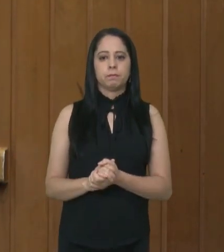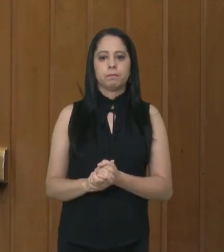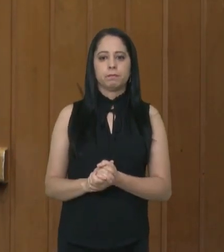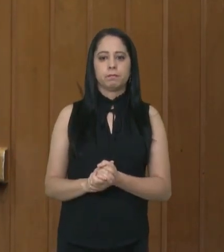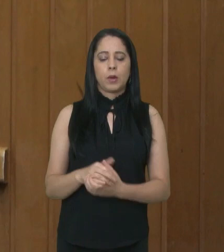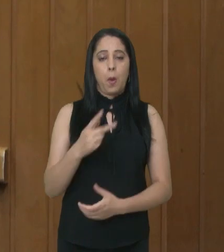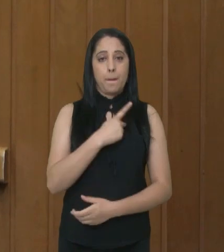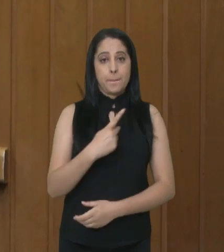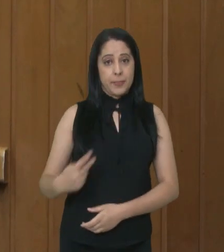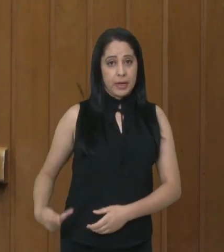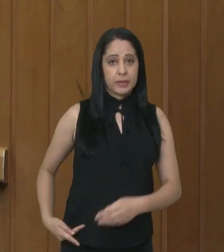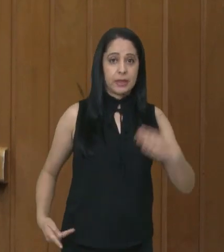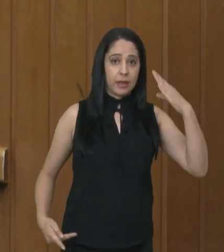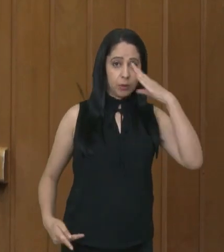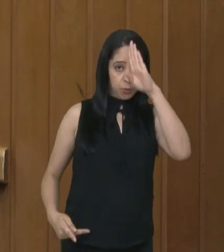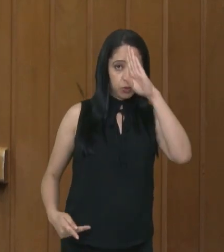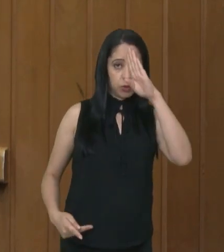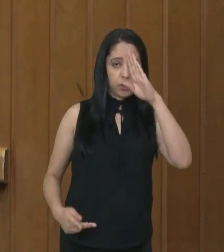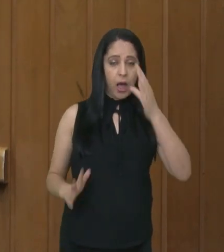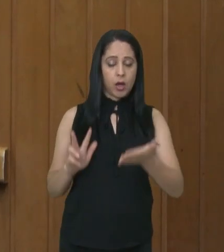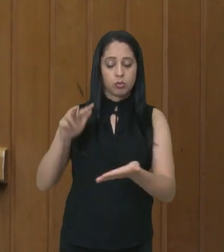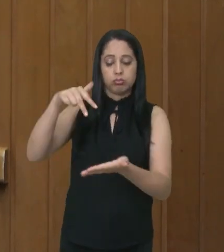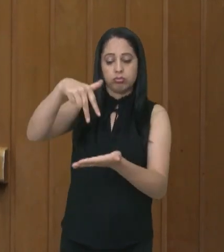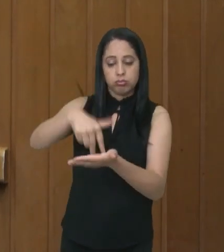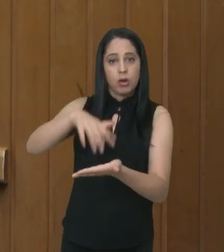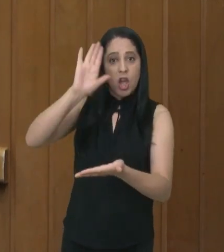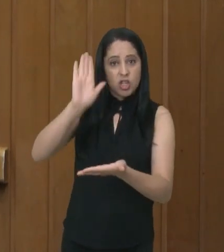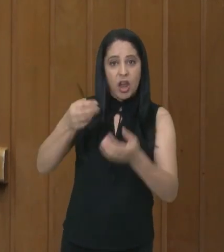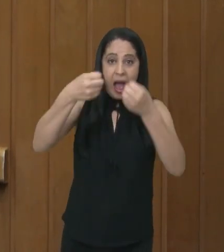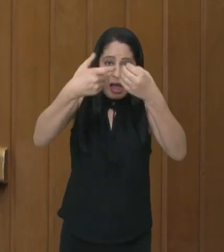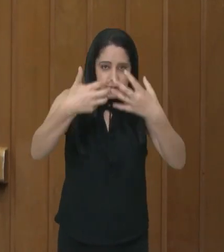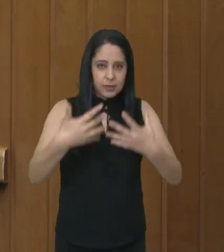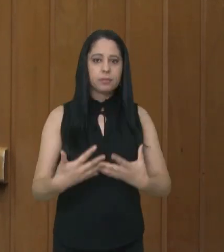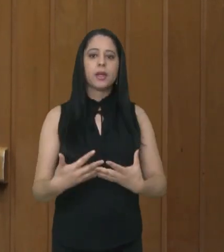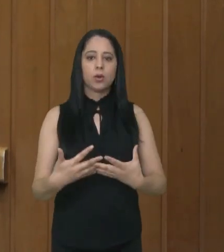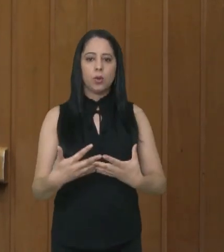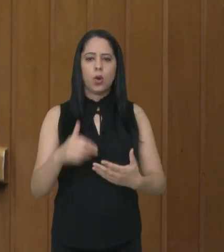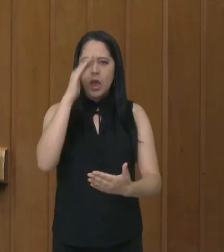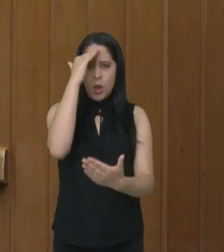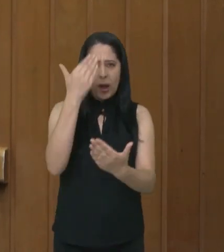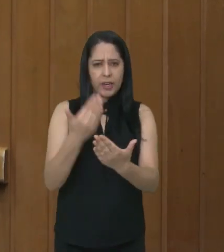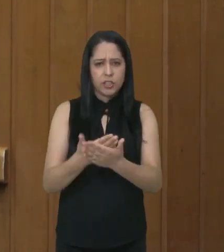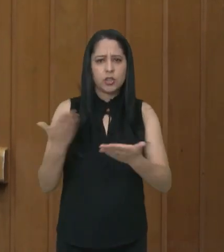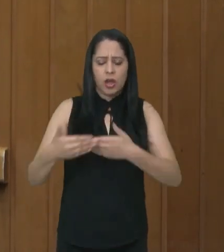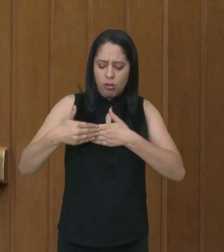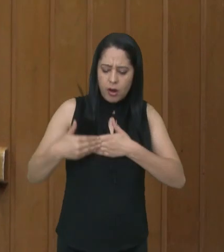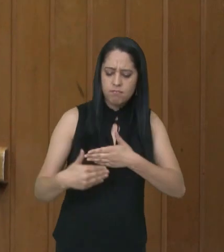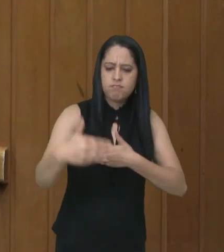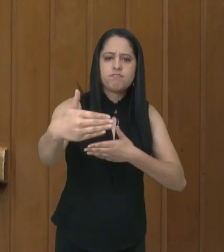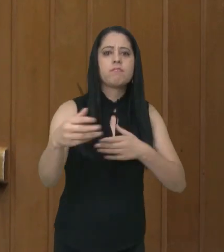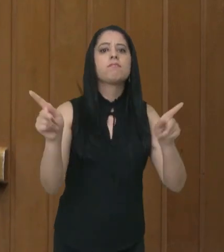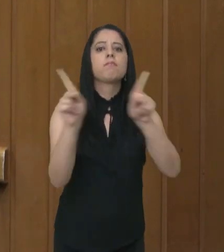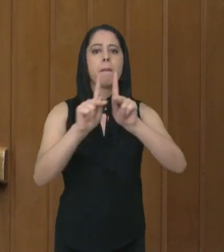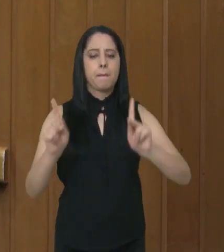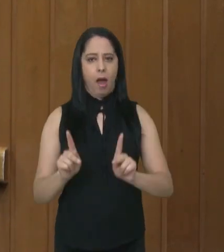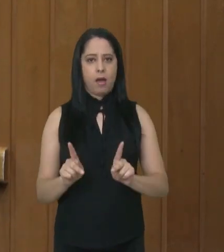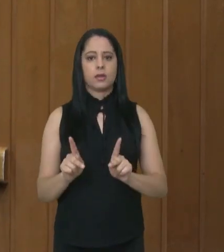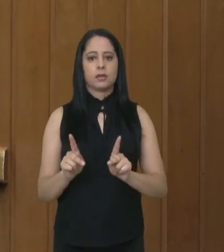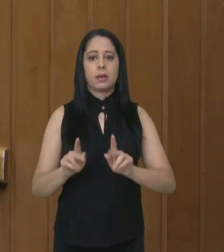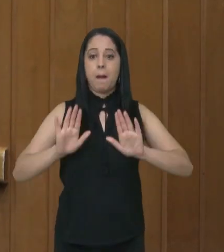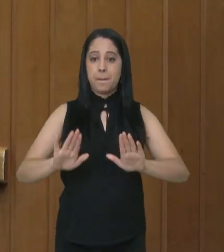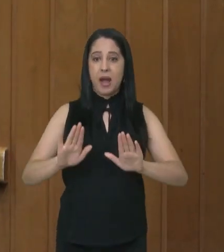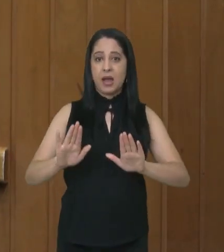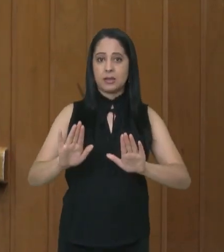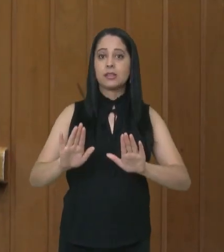Jair Bolsonaro acabou de se pronunciar. Creio que tudo vai caminhar em paz pelo nosso Brasil, mas a vereadora